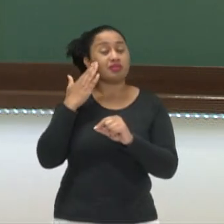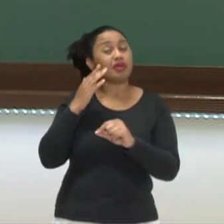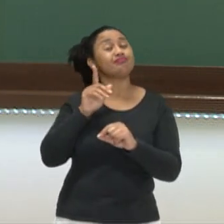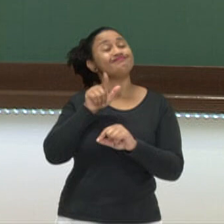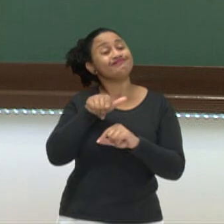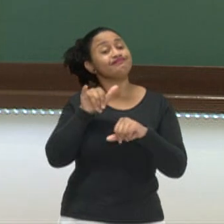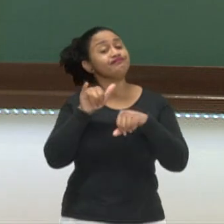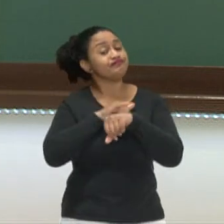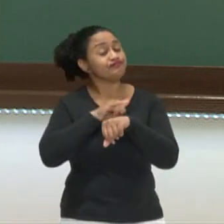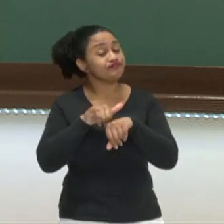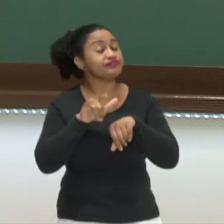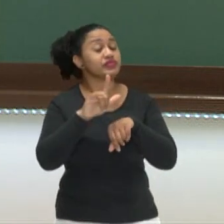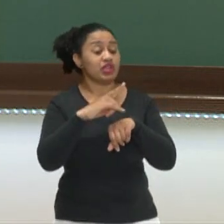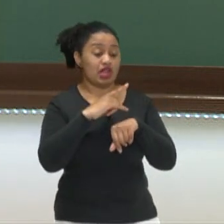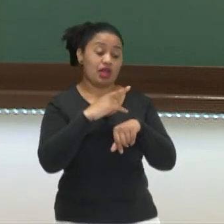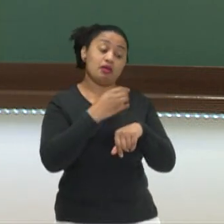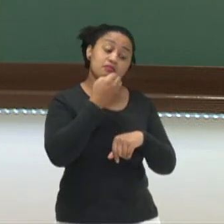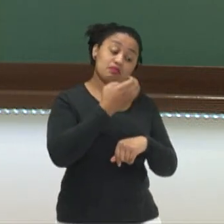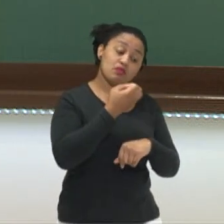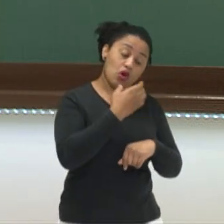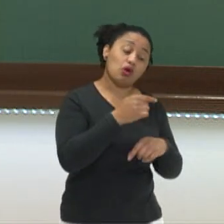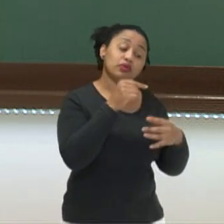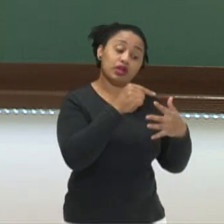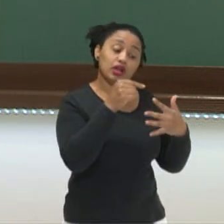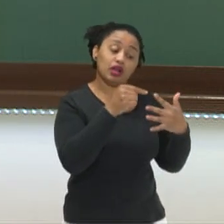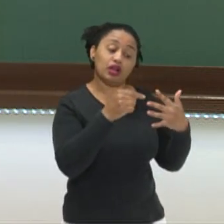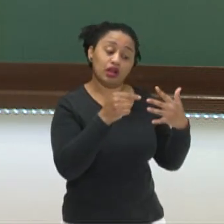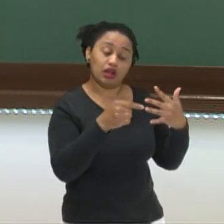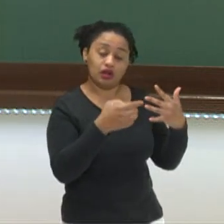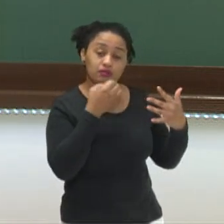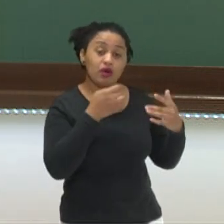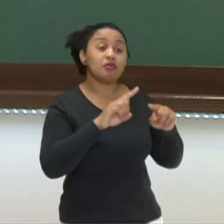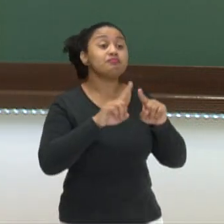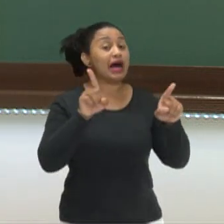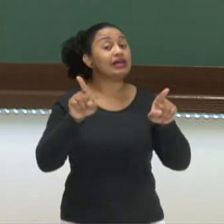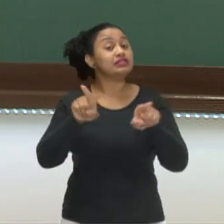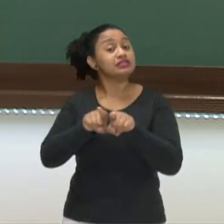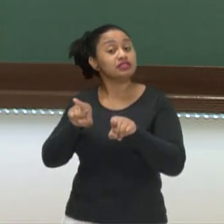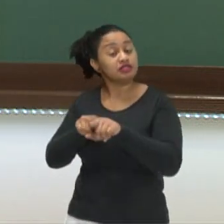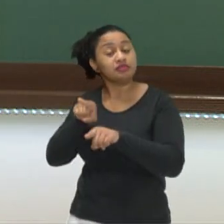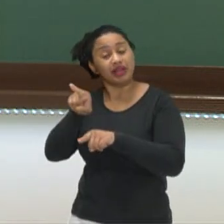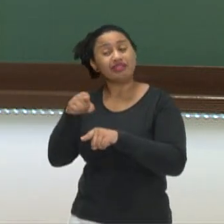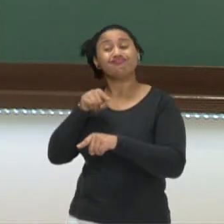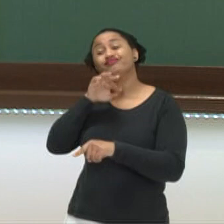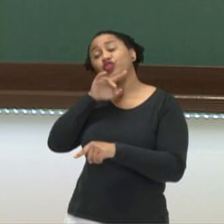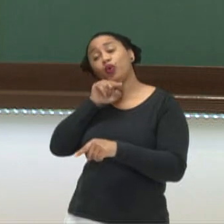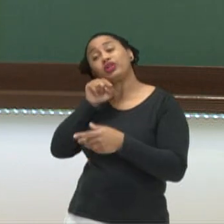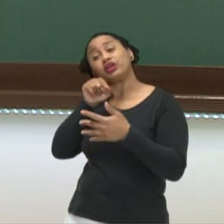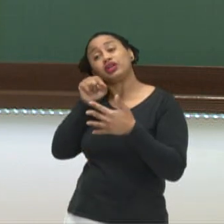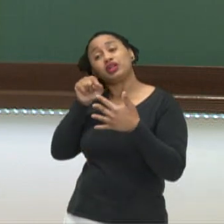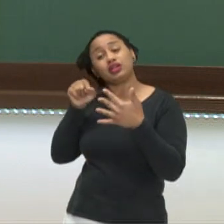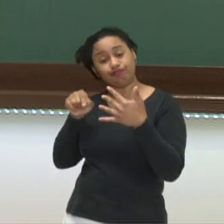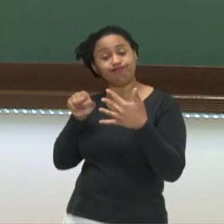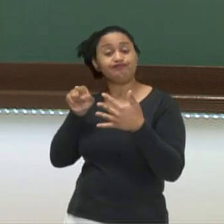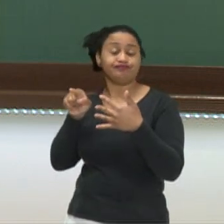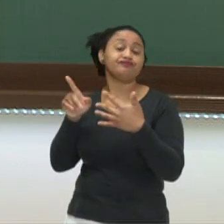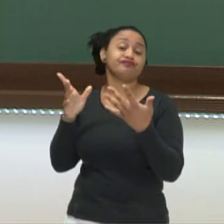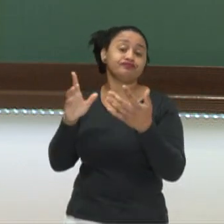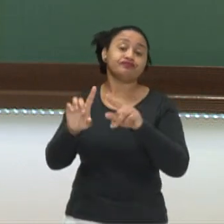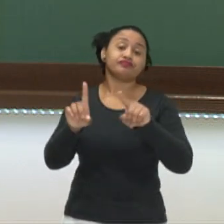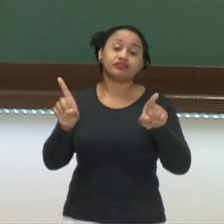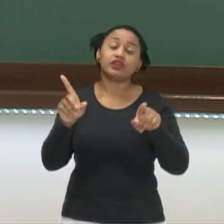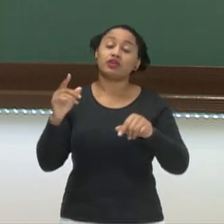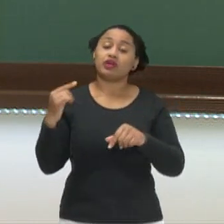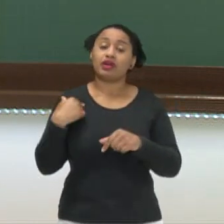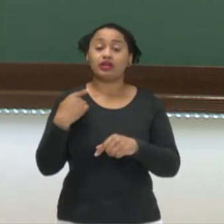esse método ele tem um efeito legal assim, ele funciona bem, mas ele também tem esse efeito colateral negativo. Então, é